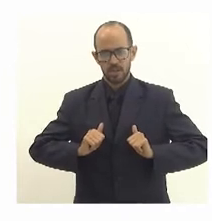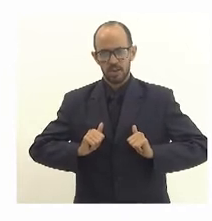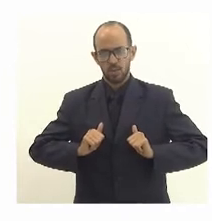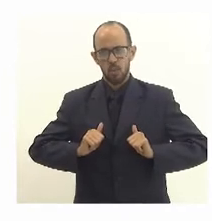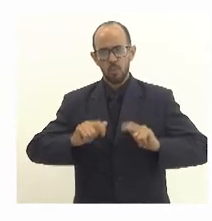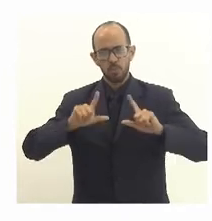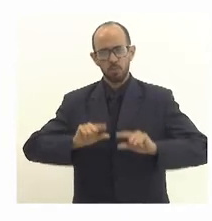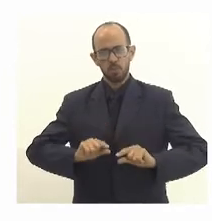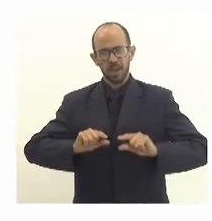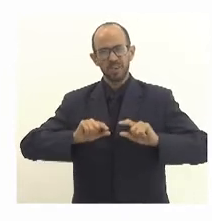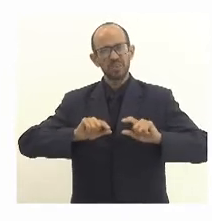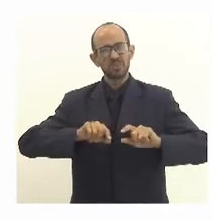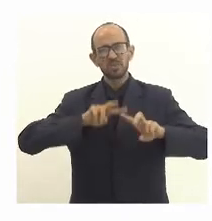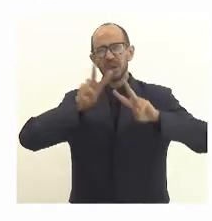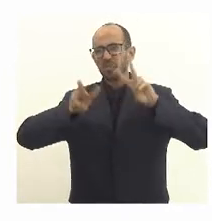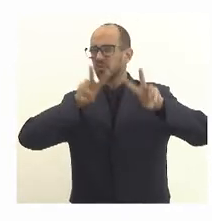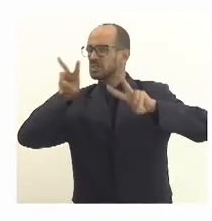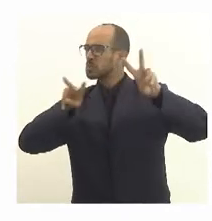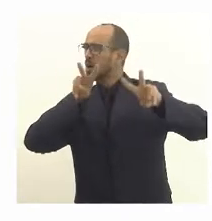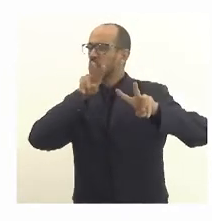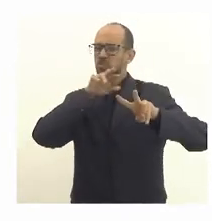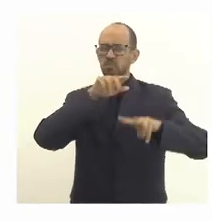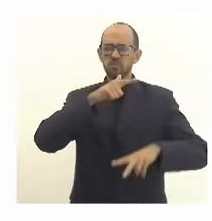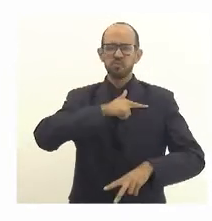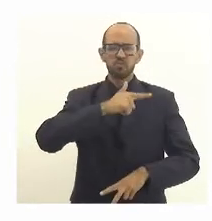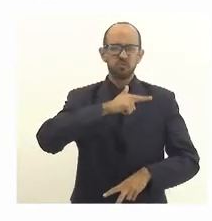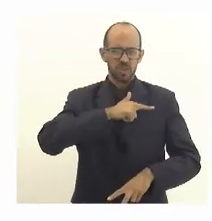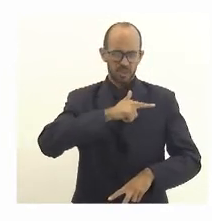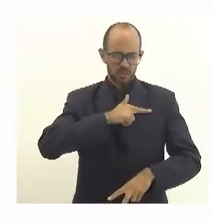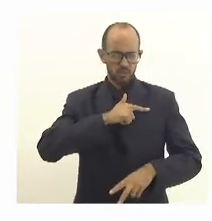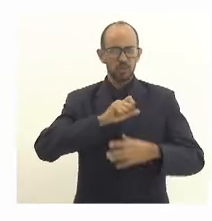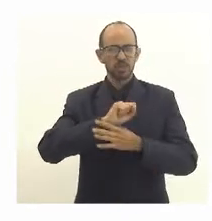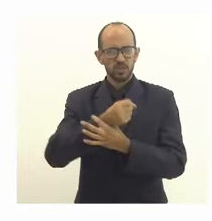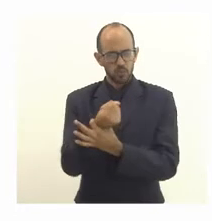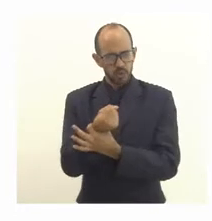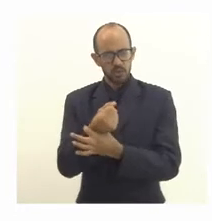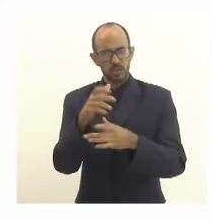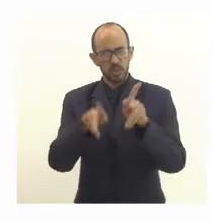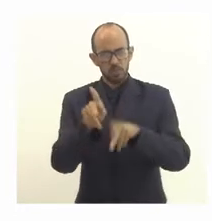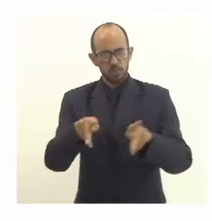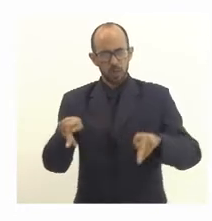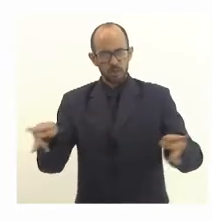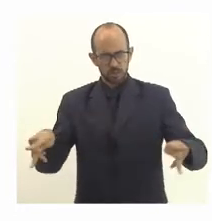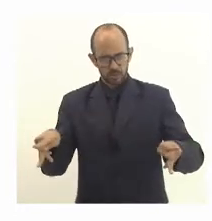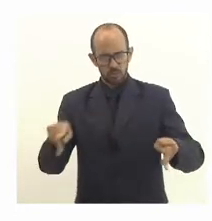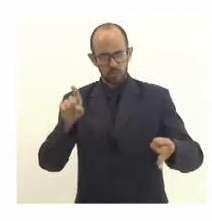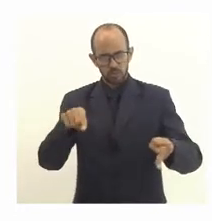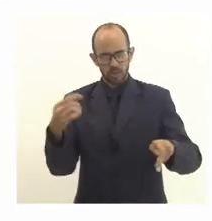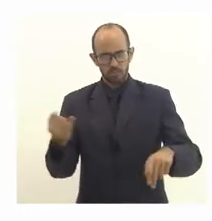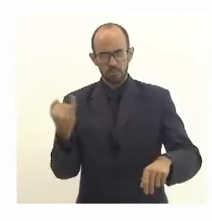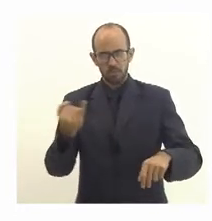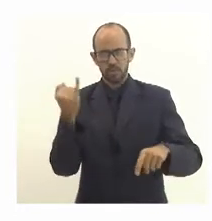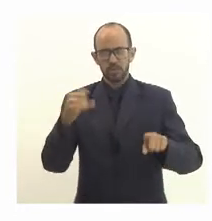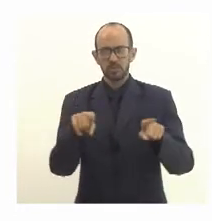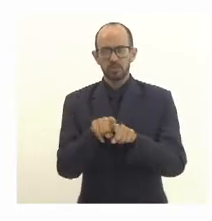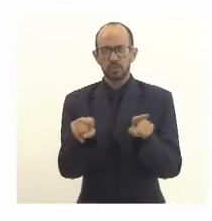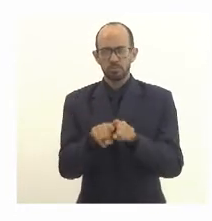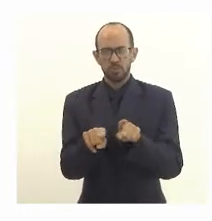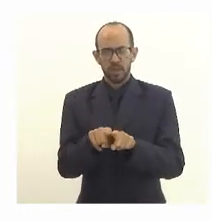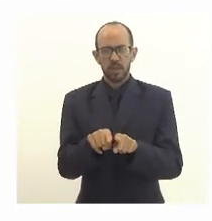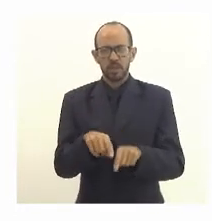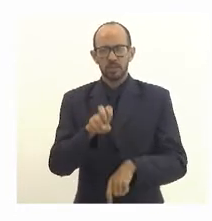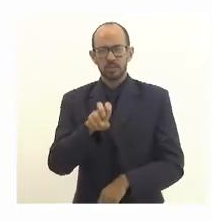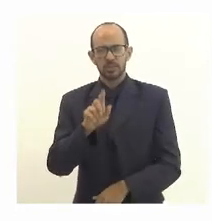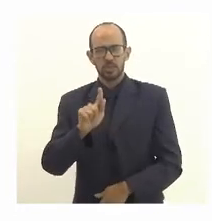para poluição visual, para a segurança da população. Esse é um ponto importantíssimo que a gente vê o 5G,